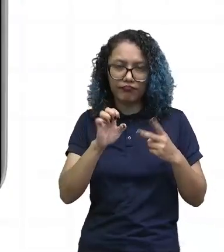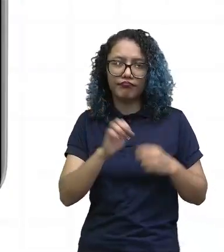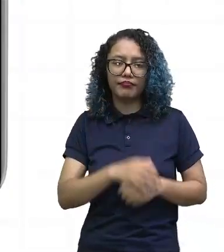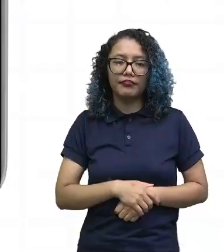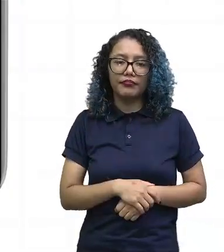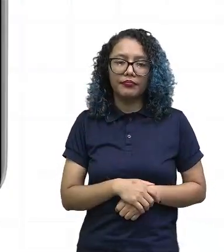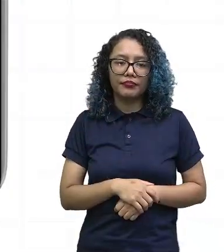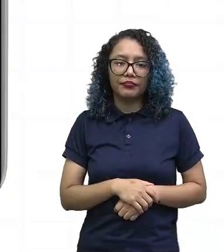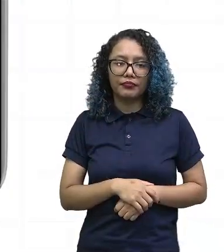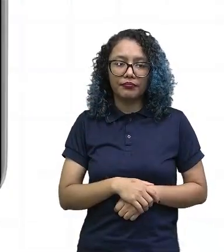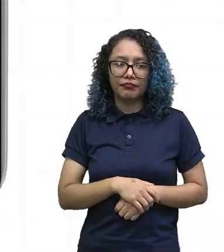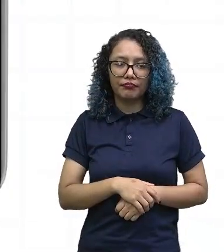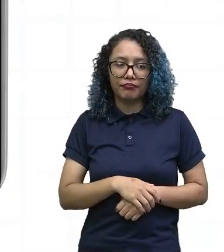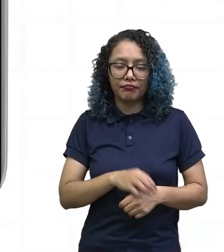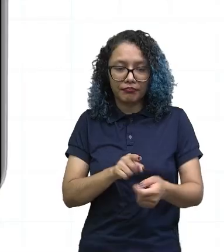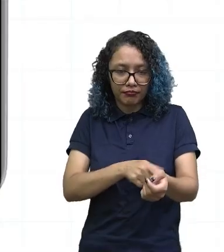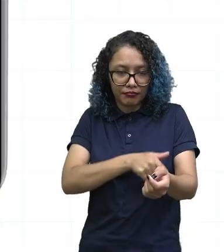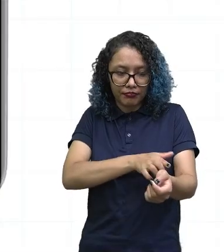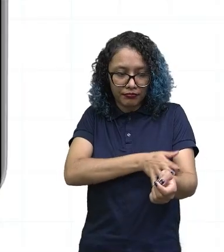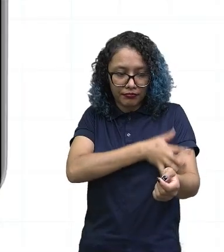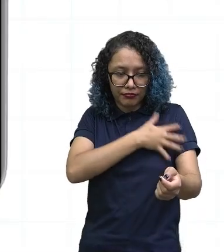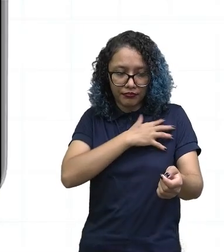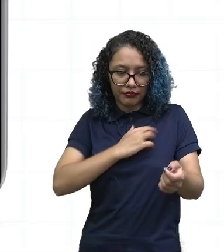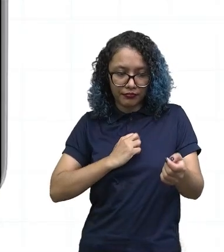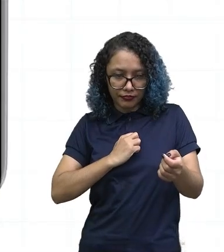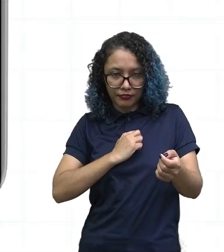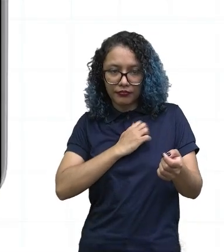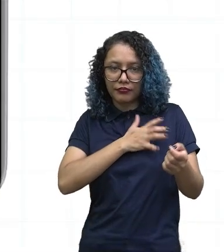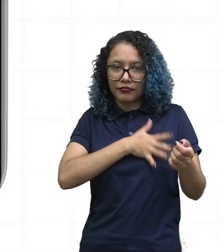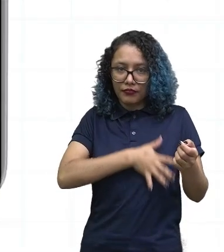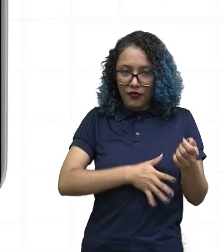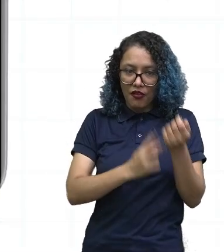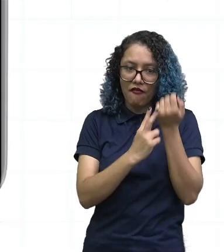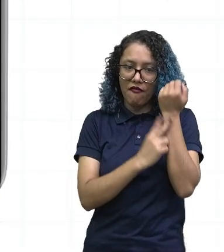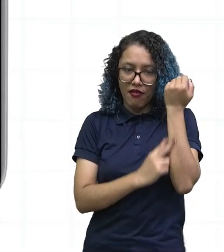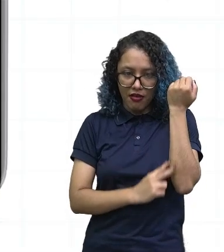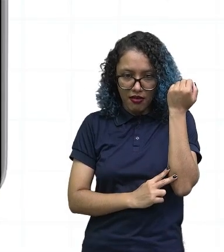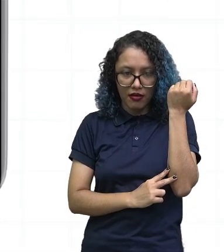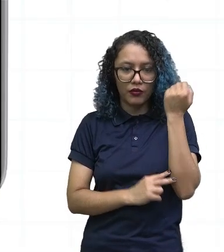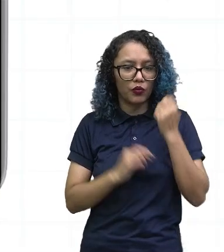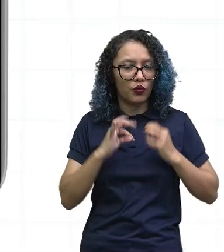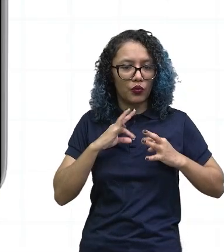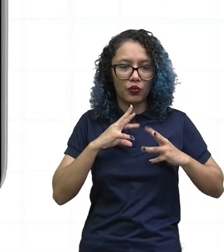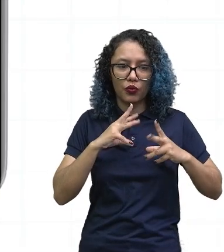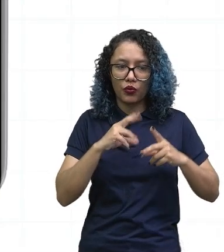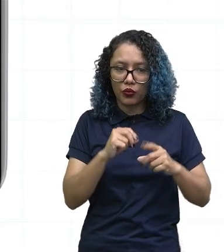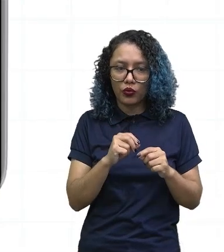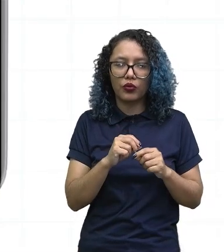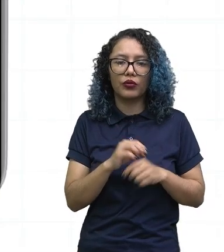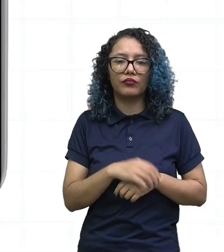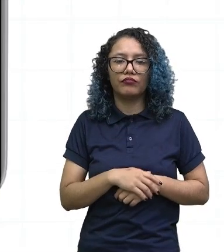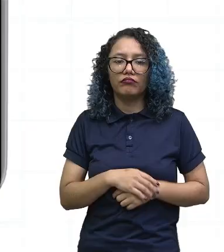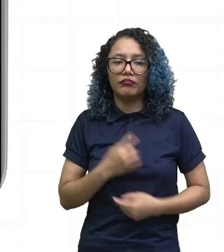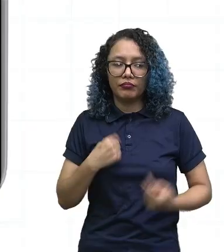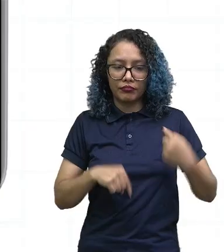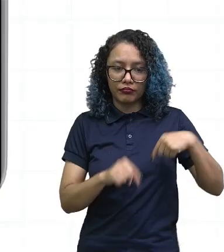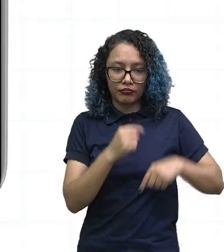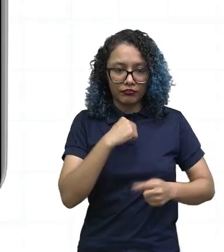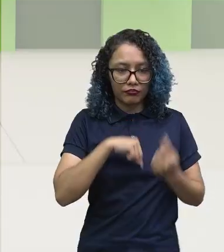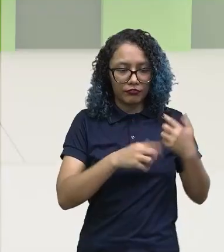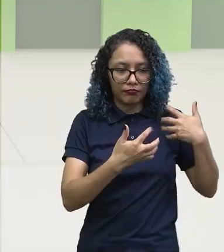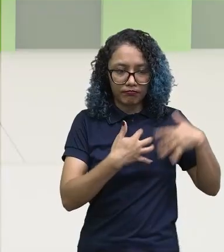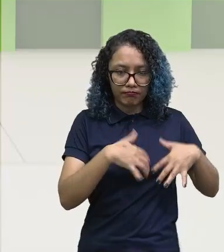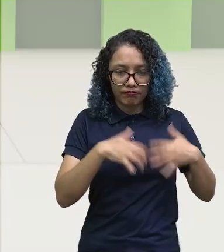artérias até as veias, por exemplo, como a gente pôde visualizar. Tá bom? Todos eles integrados aí, atuando no nosso